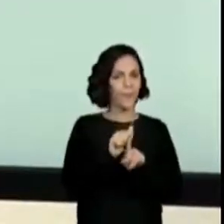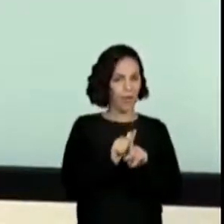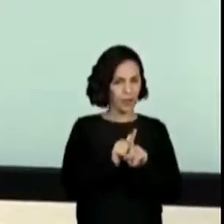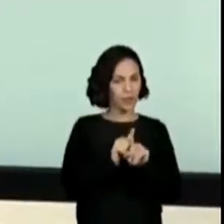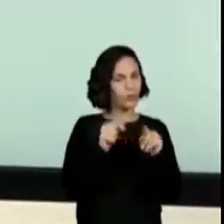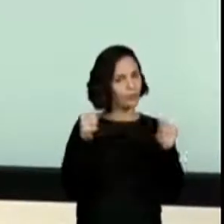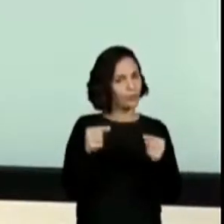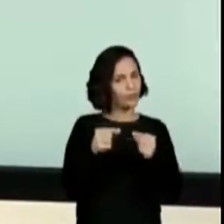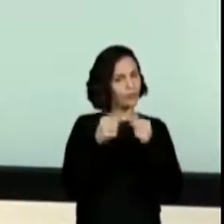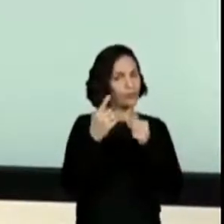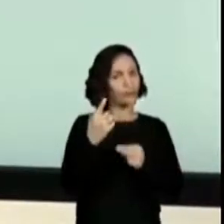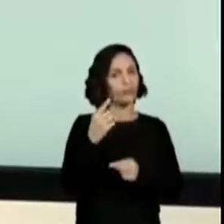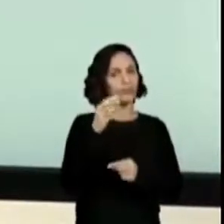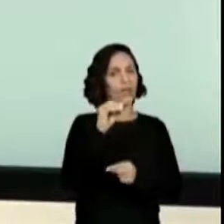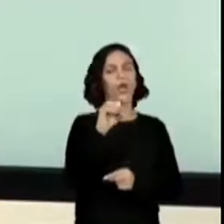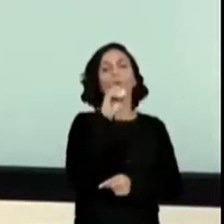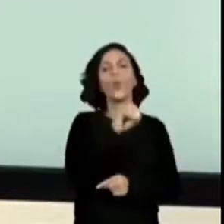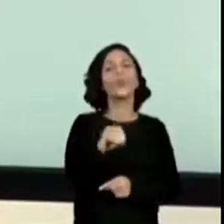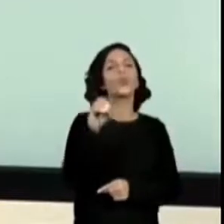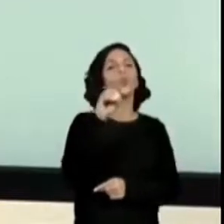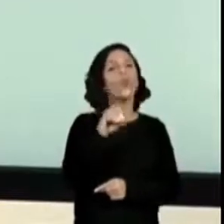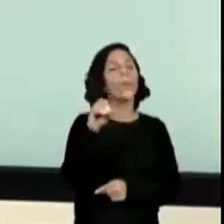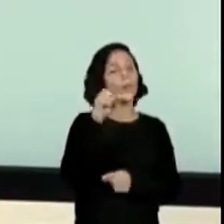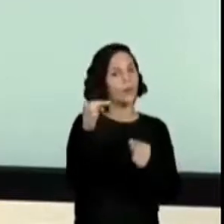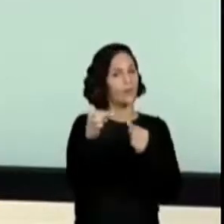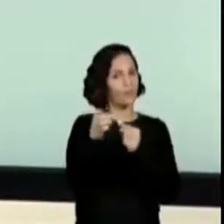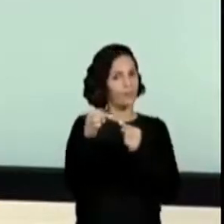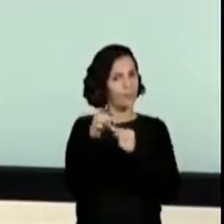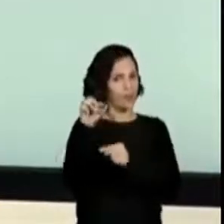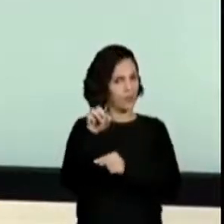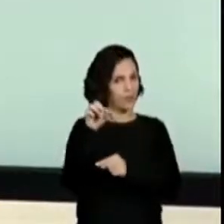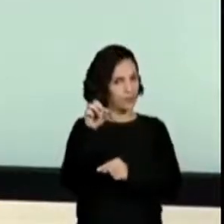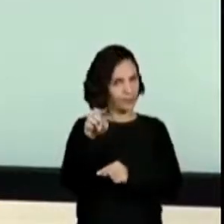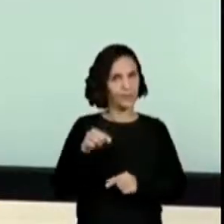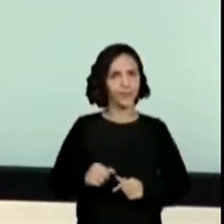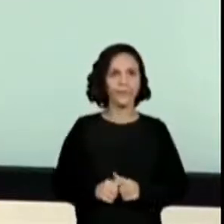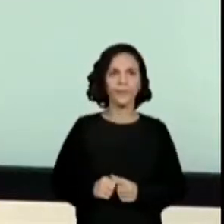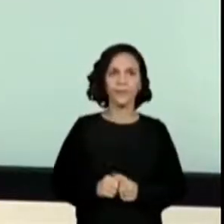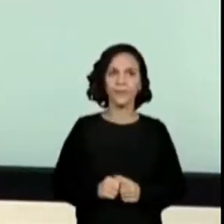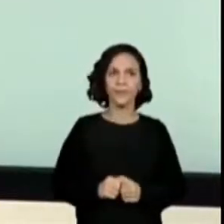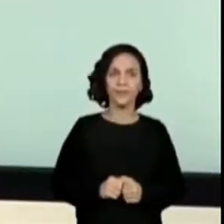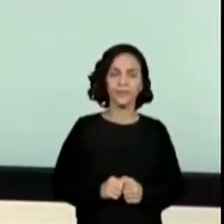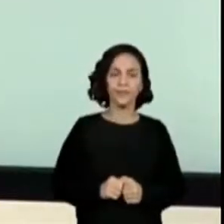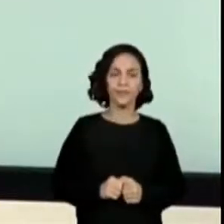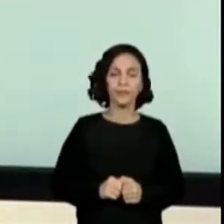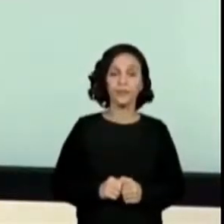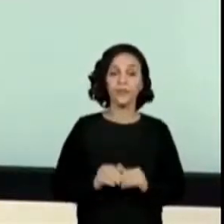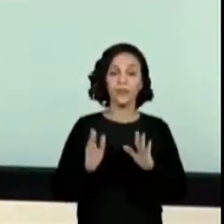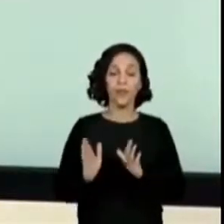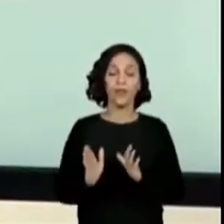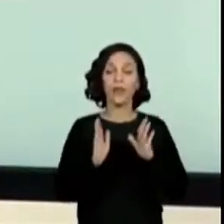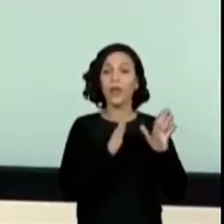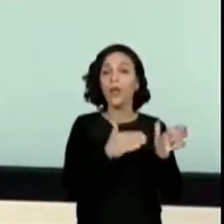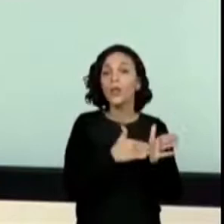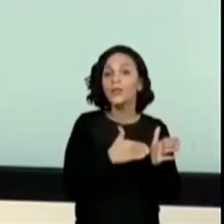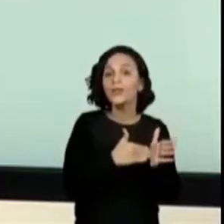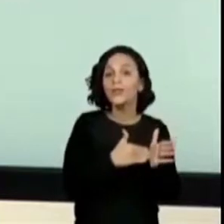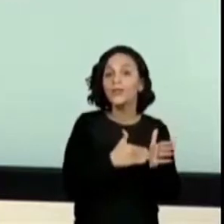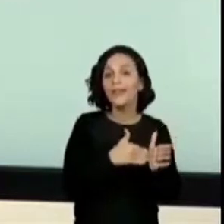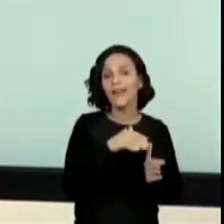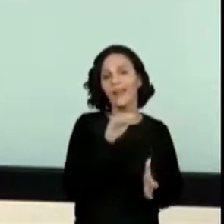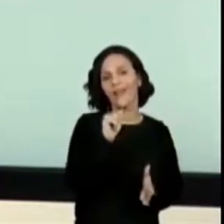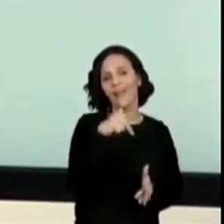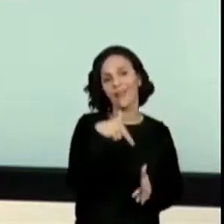mês. Outubro, que é representado pelo 10. 10. Certo? E aí a gente tem